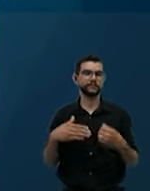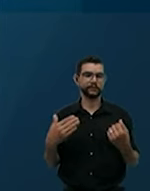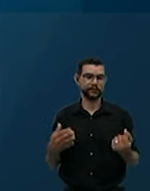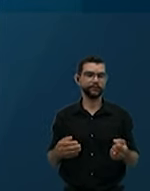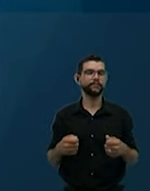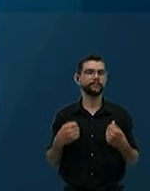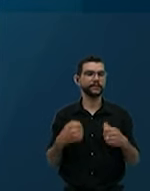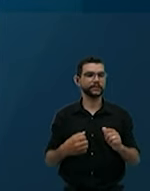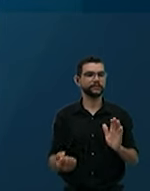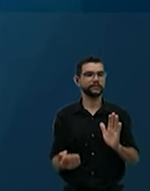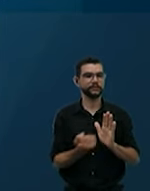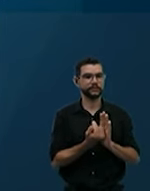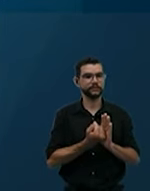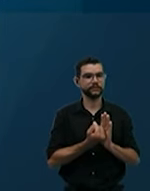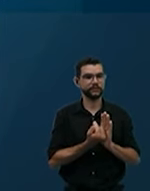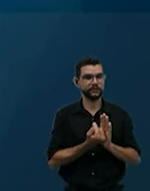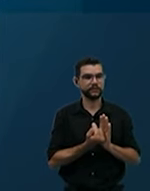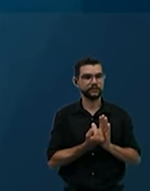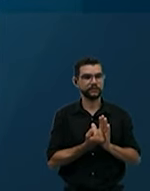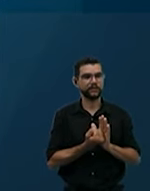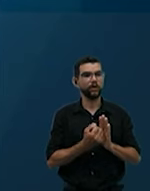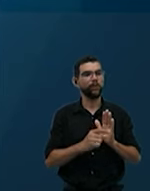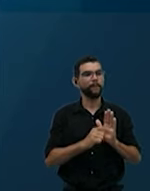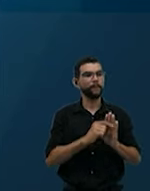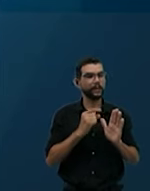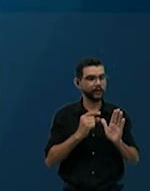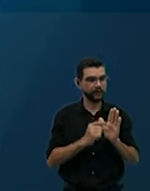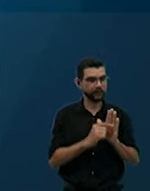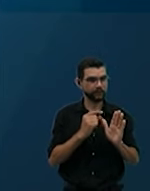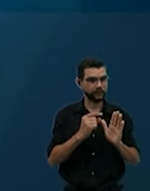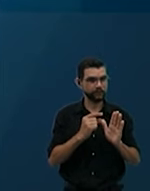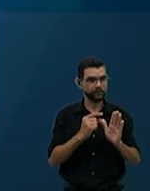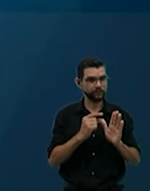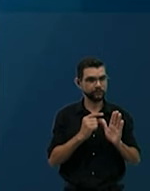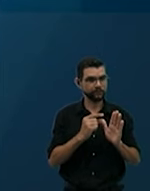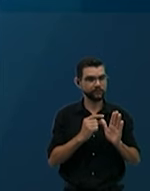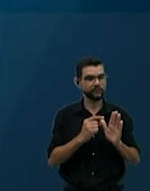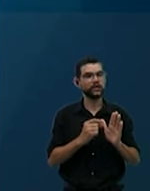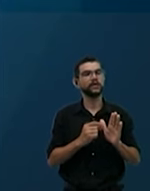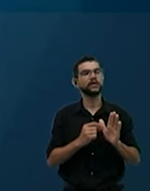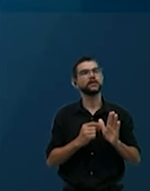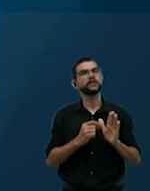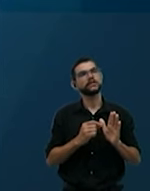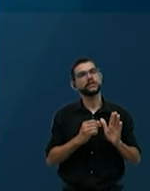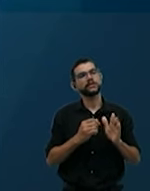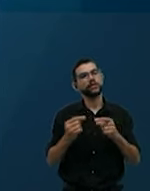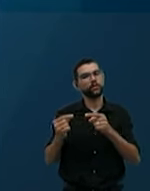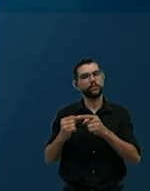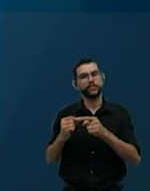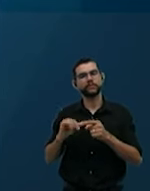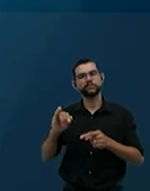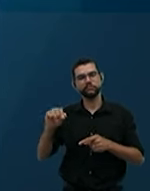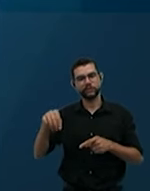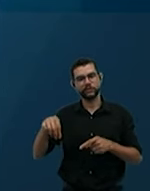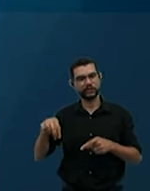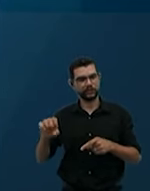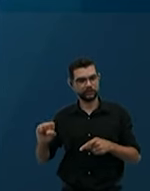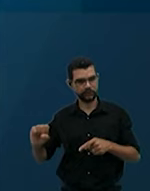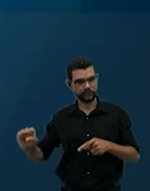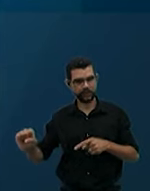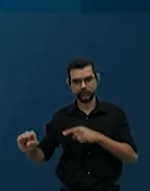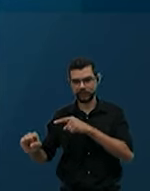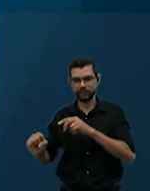mais de um parágrafo para excepcionar essas situações em que o INSS já é público e notório o não reconhecimento do direito e também